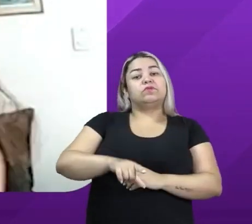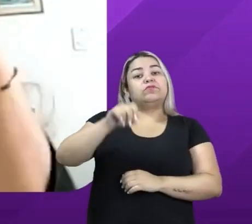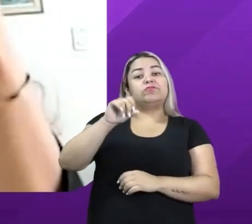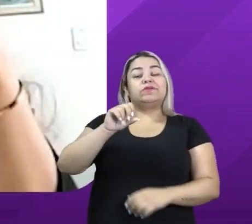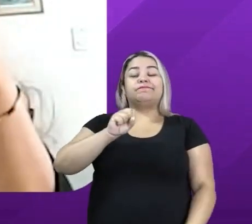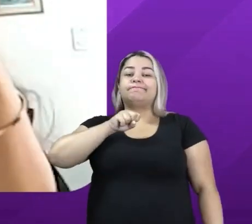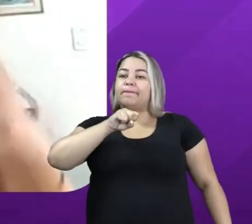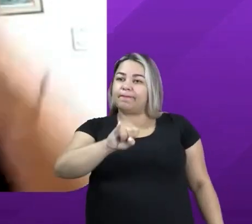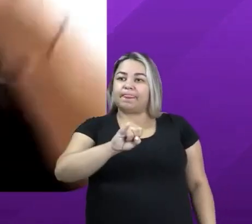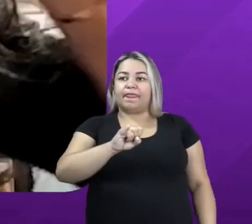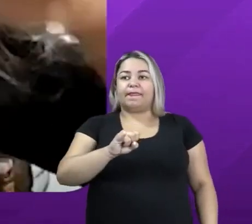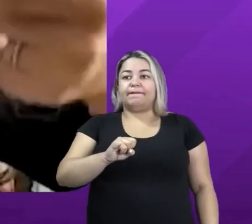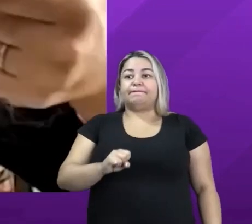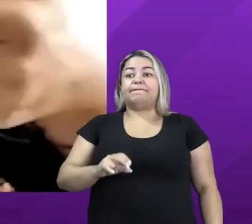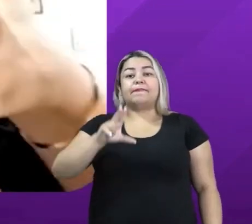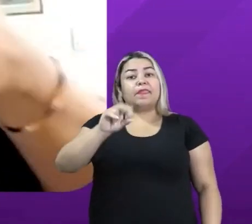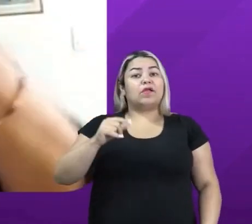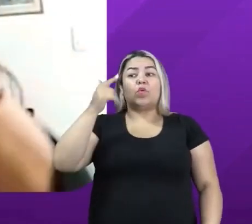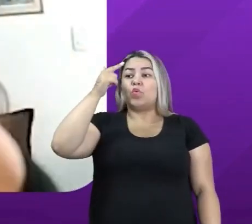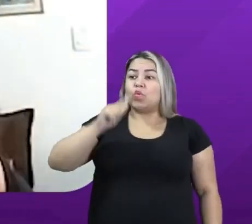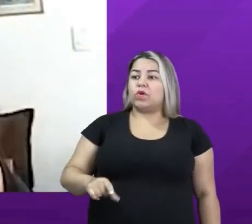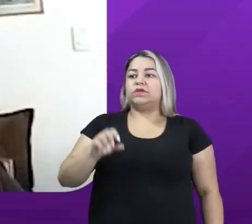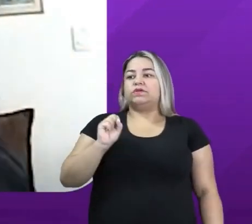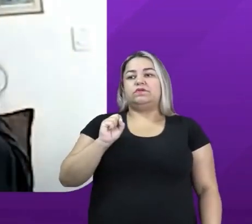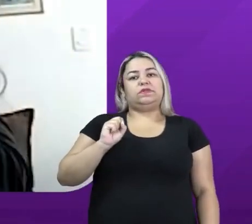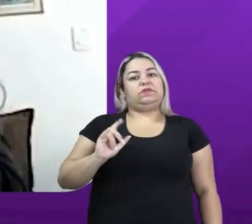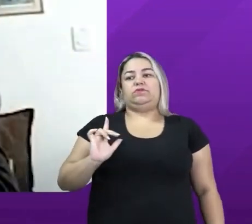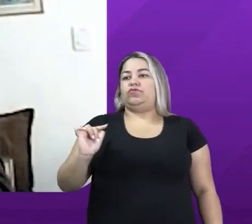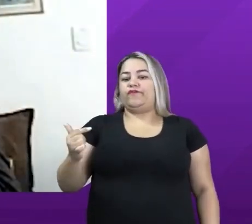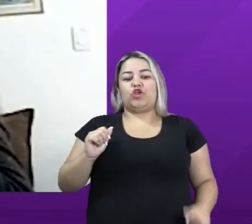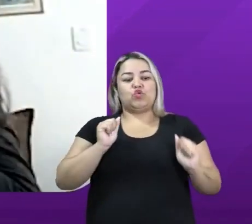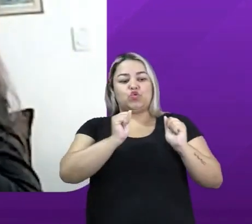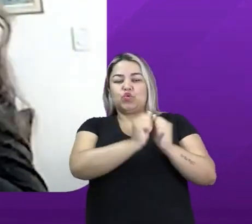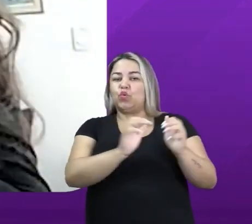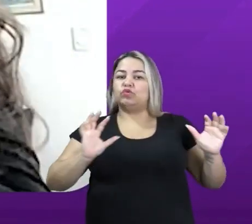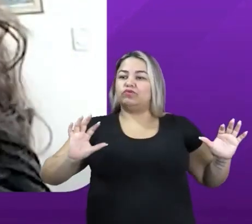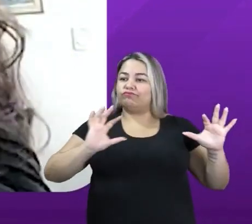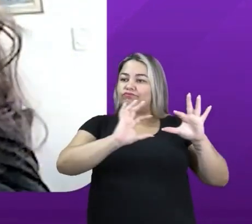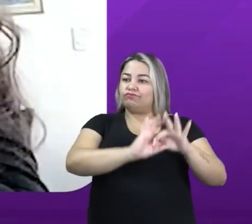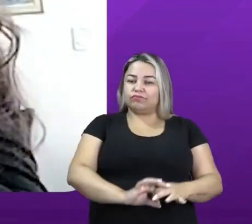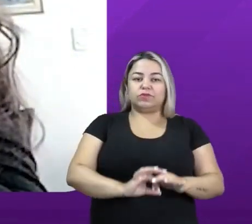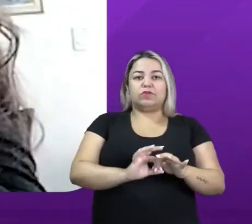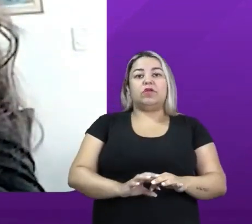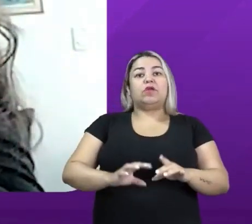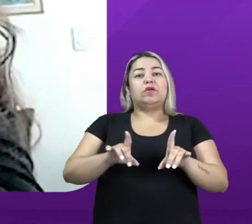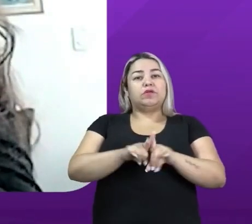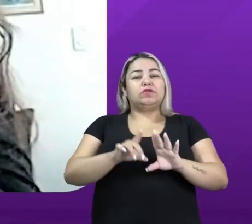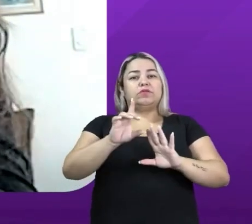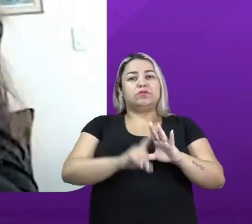ela não, na verdade, ela não é alcançada se ela não estiver junto direitos sexuais